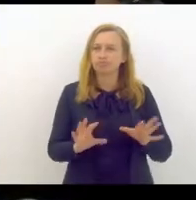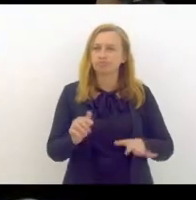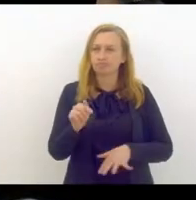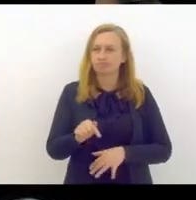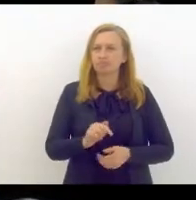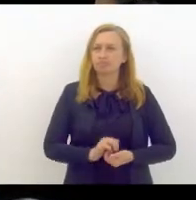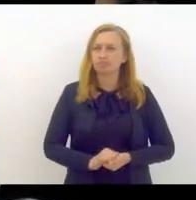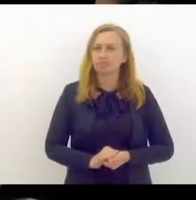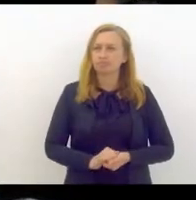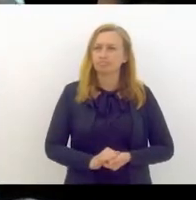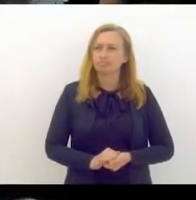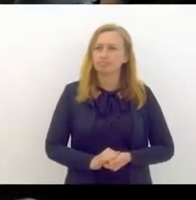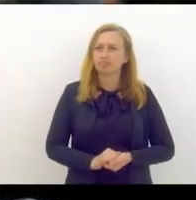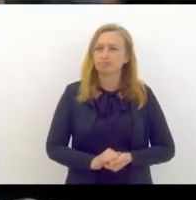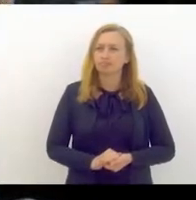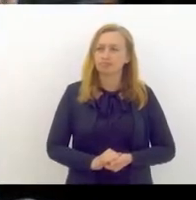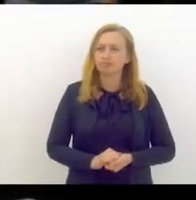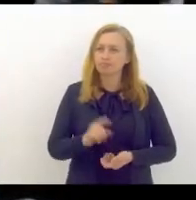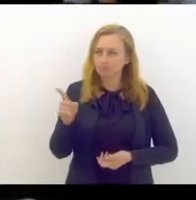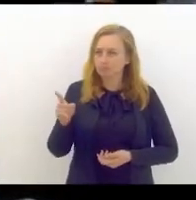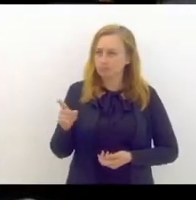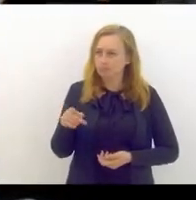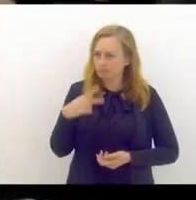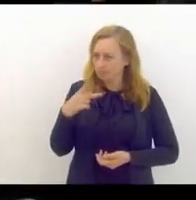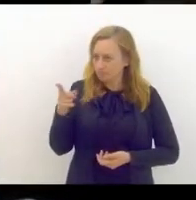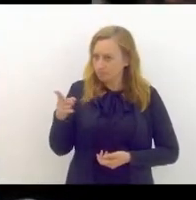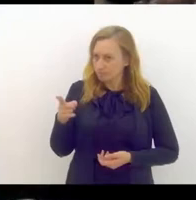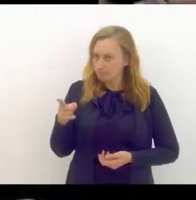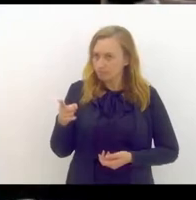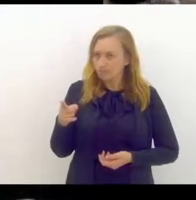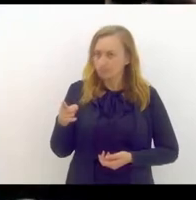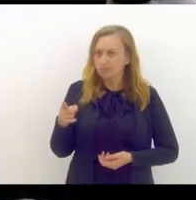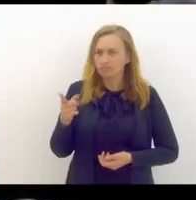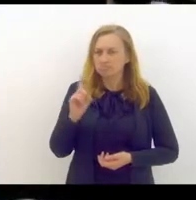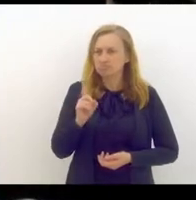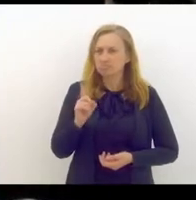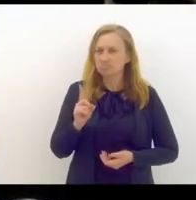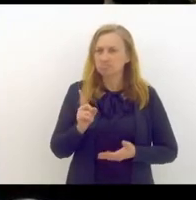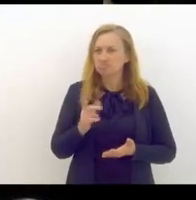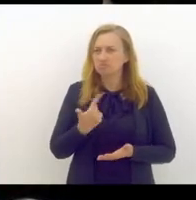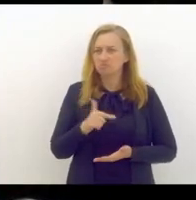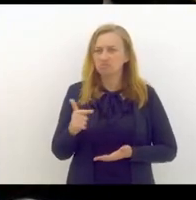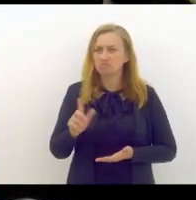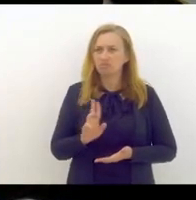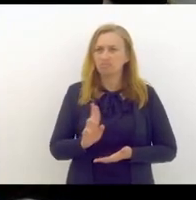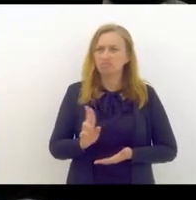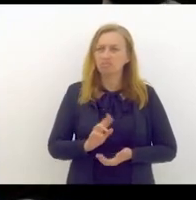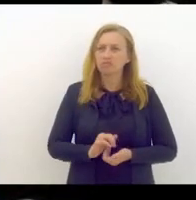aqui. Ah, você se inscreveu? Mas eu não... Não, não tem, não.